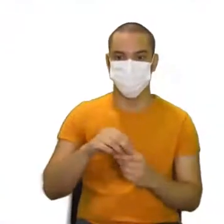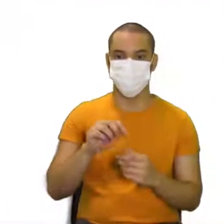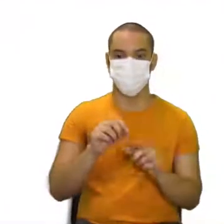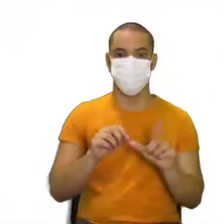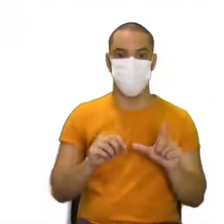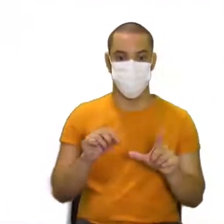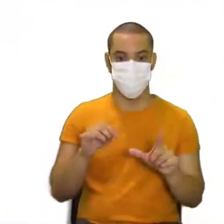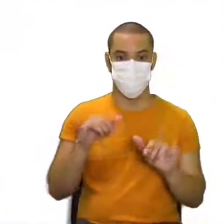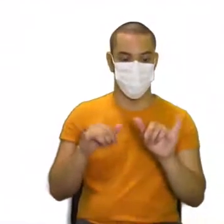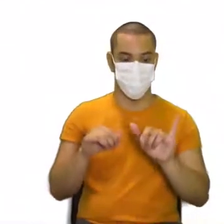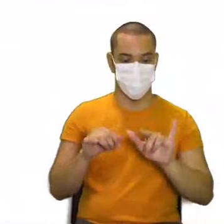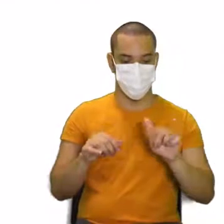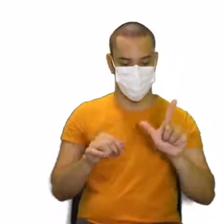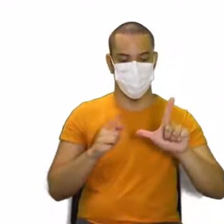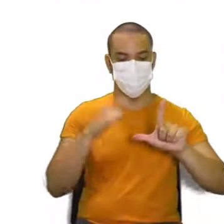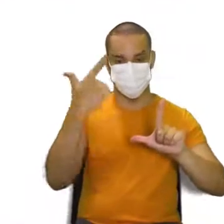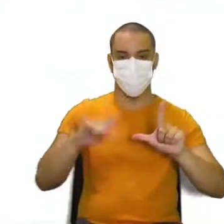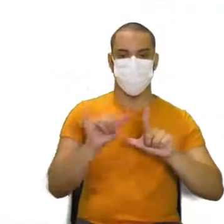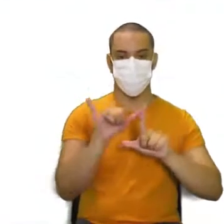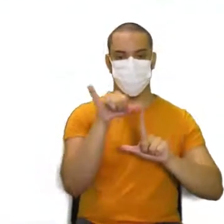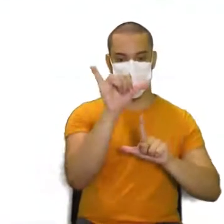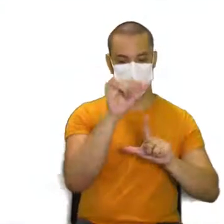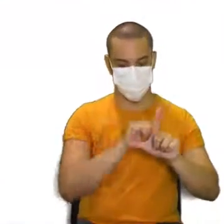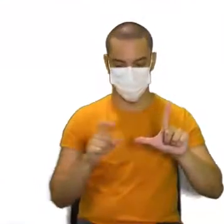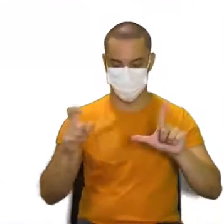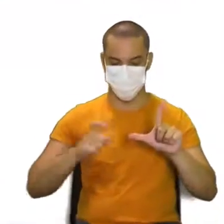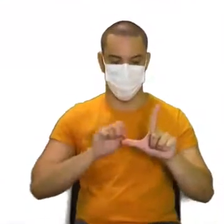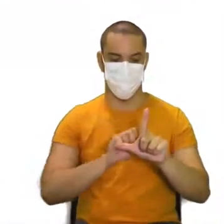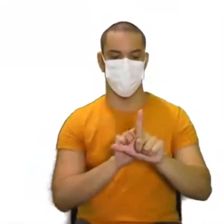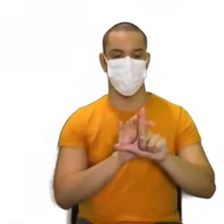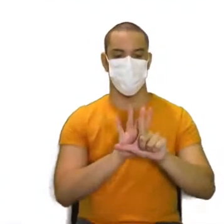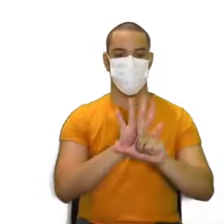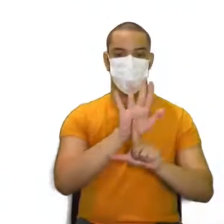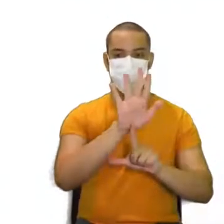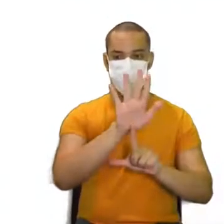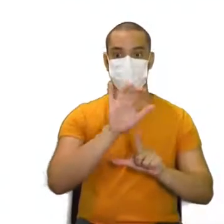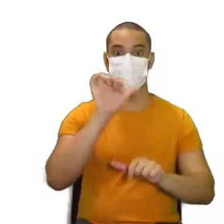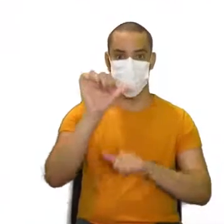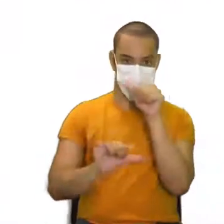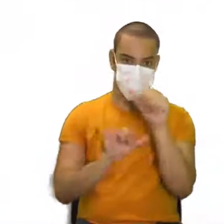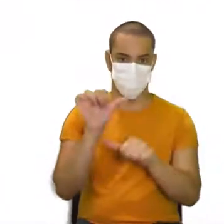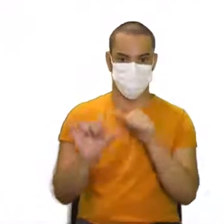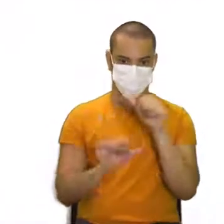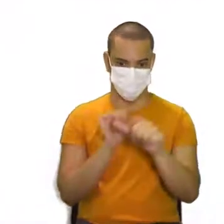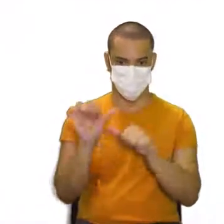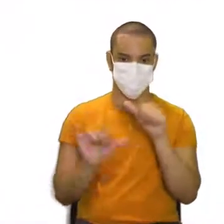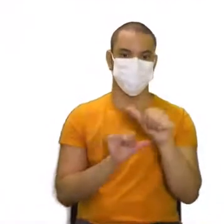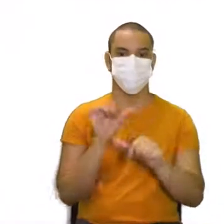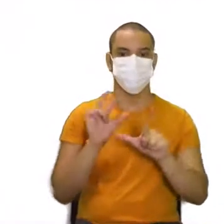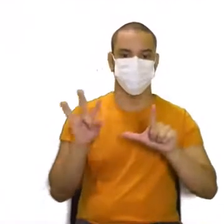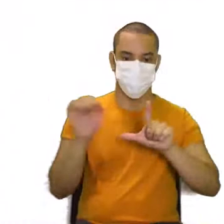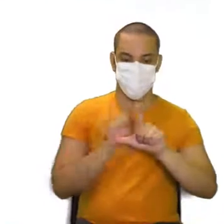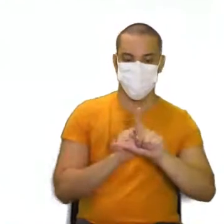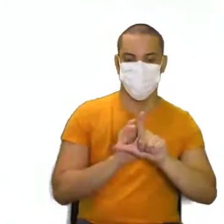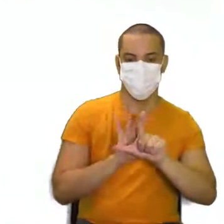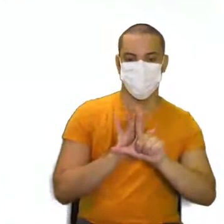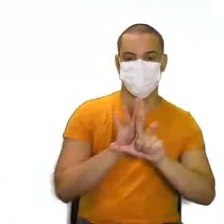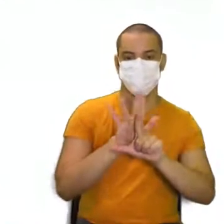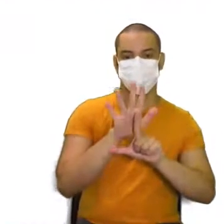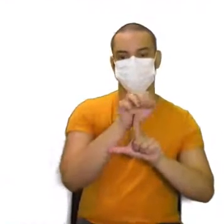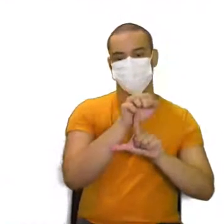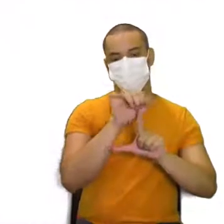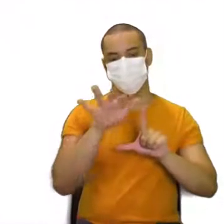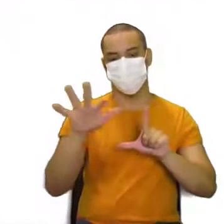Y nós vamos mudar tá depois nós vamos fazer o que fazer isso aqui ó a carga vai se mover nessa direção